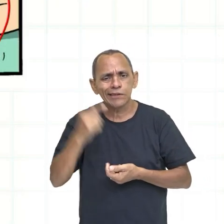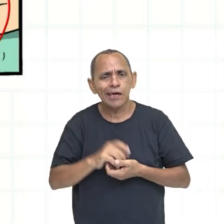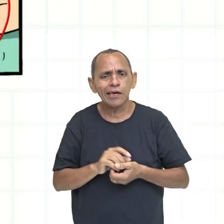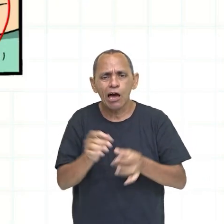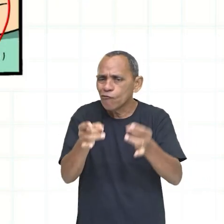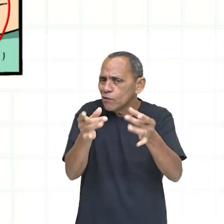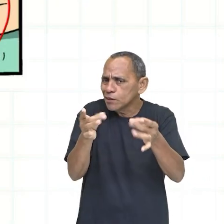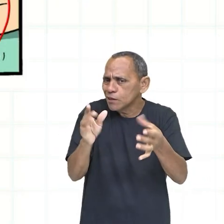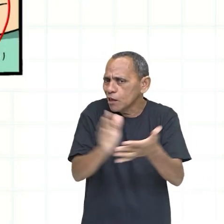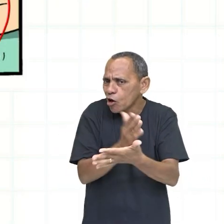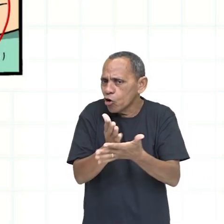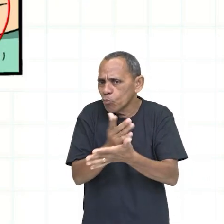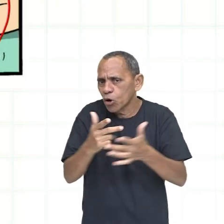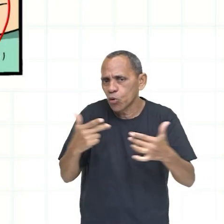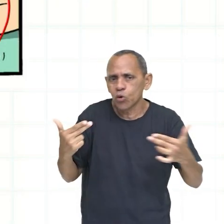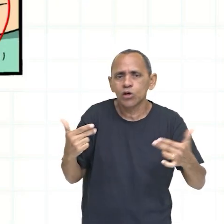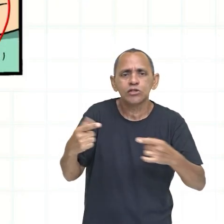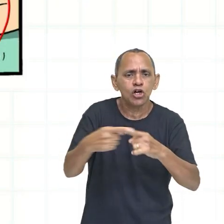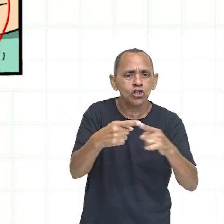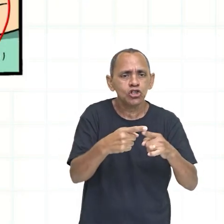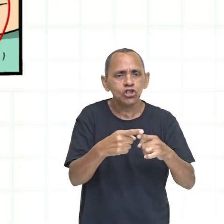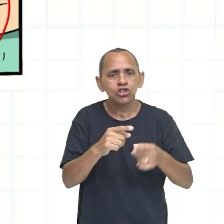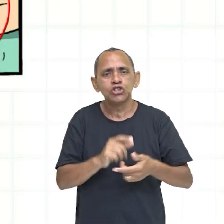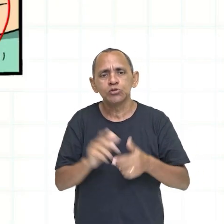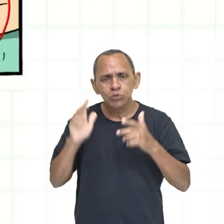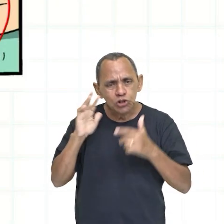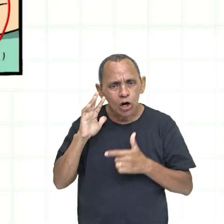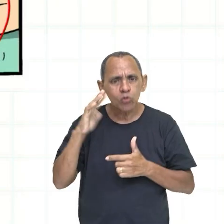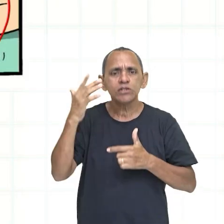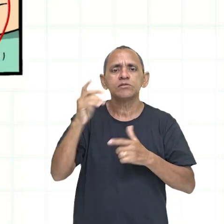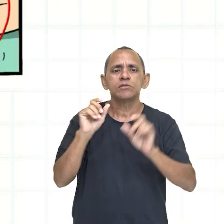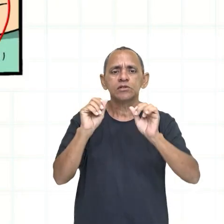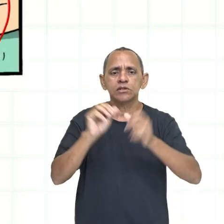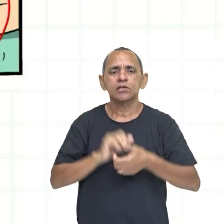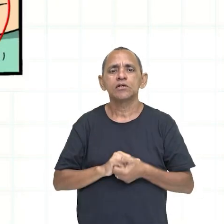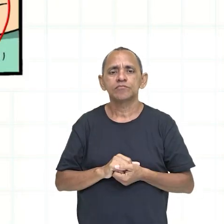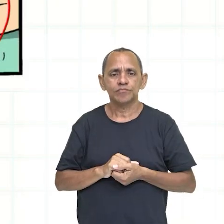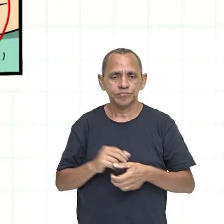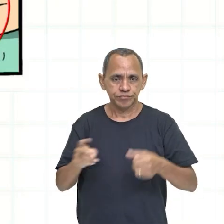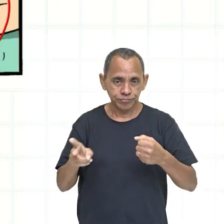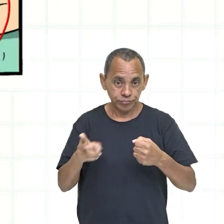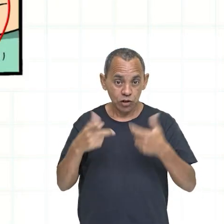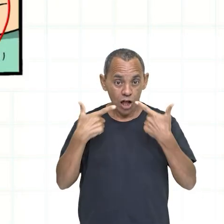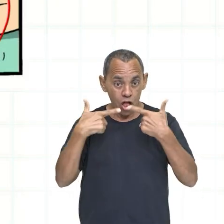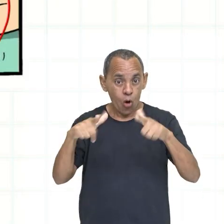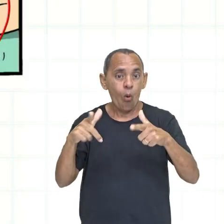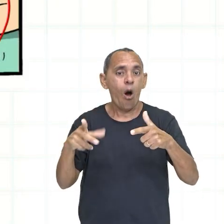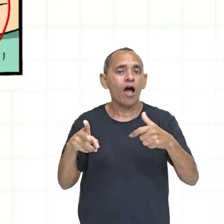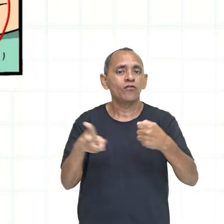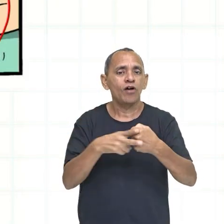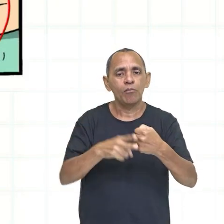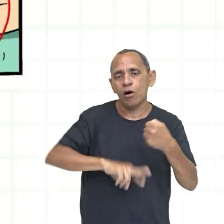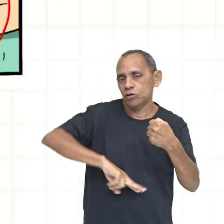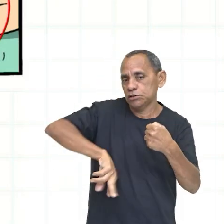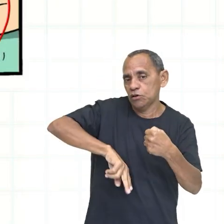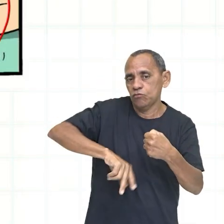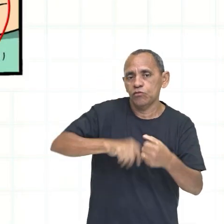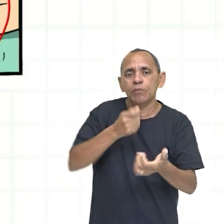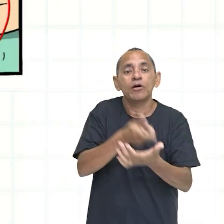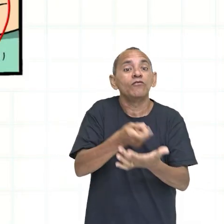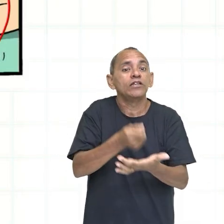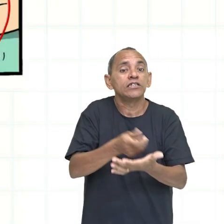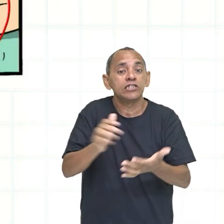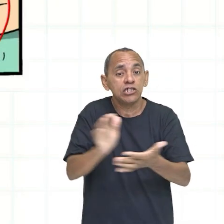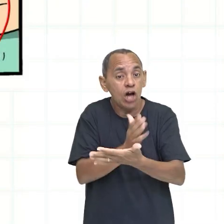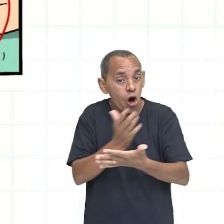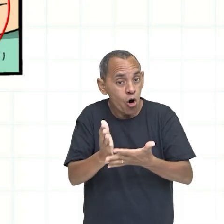aqui é um tipo de situação onde eu tenho a linguagem não verbal sendo utilizado para vender alguma coisa, ou seja, utilizado